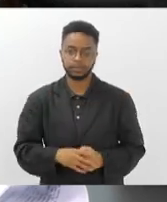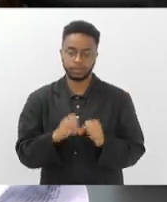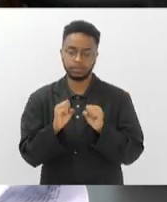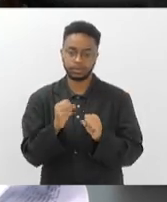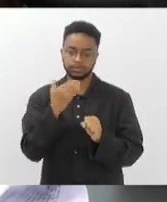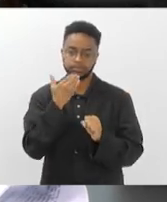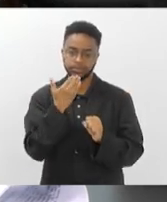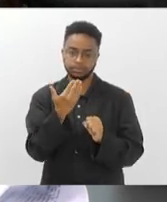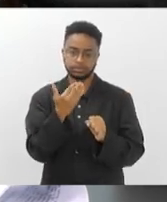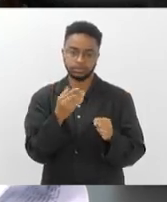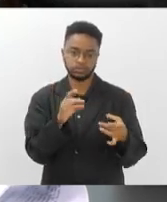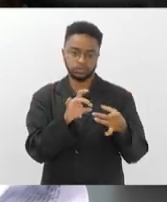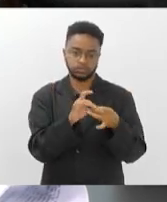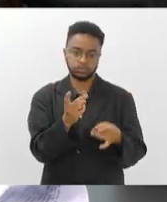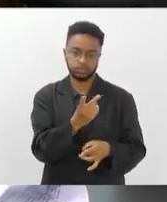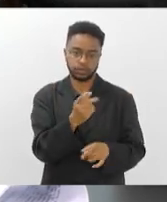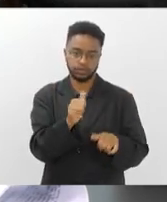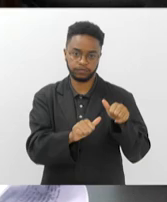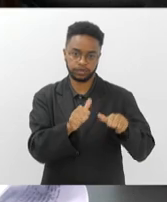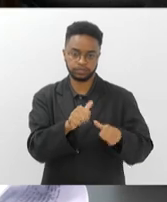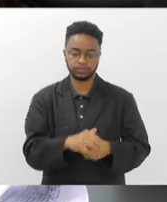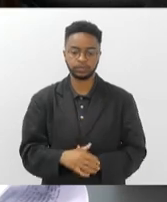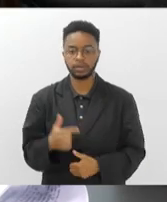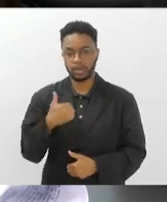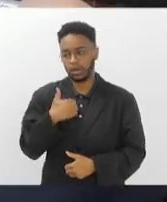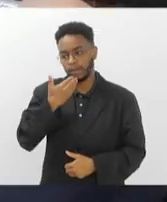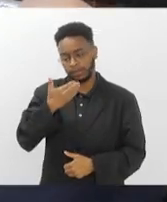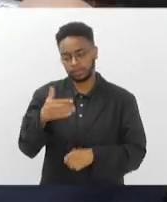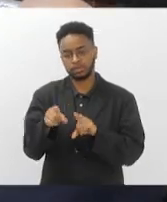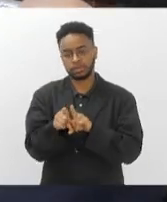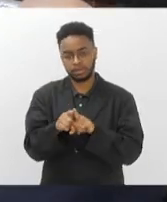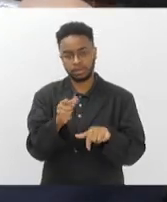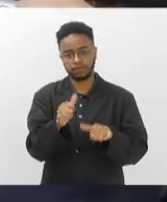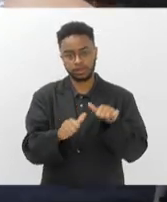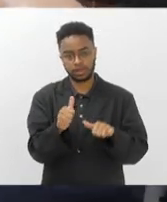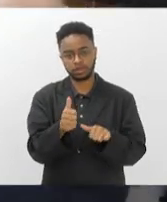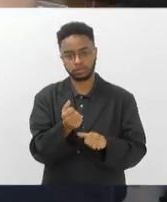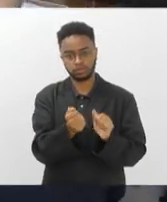vista conjunta. Senhor presidente, eu também peço vista conjunta.